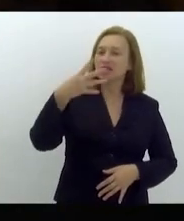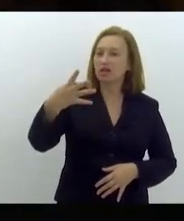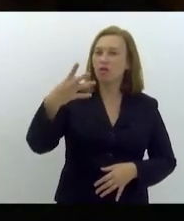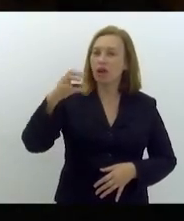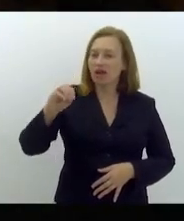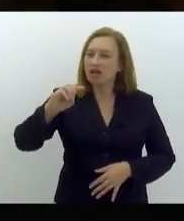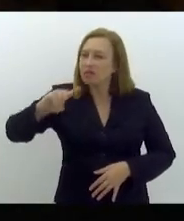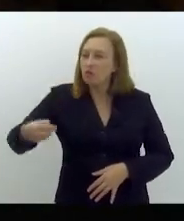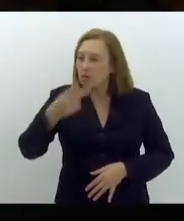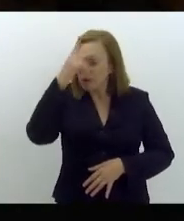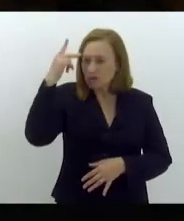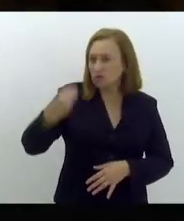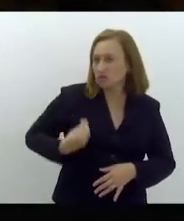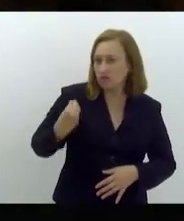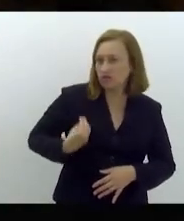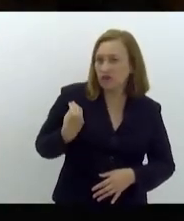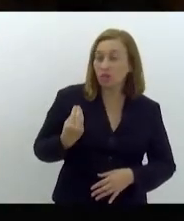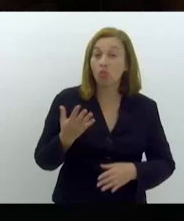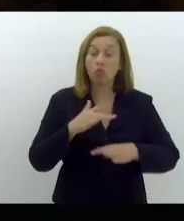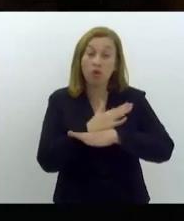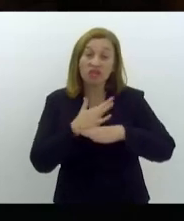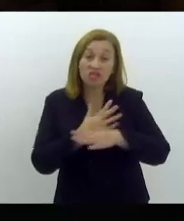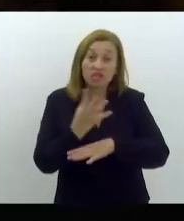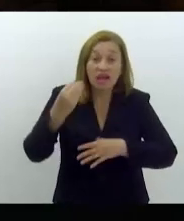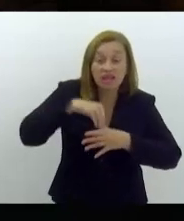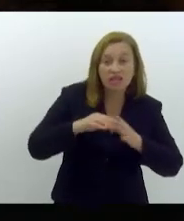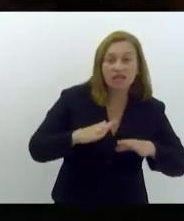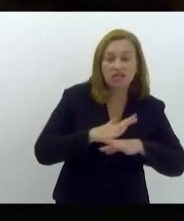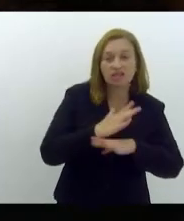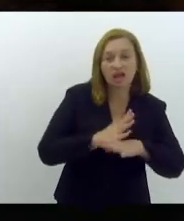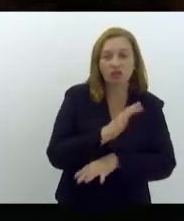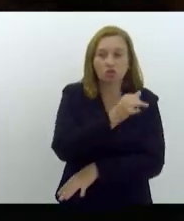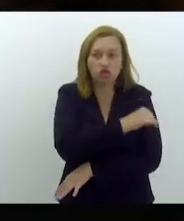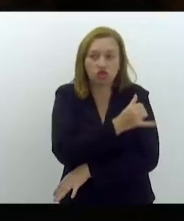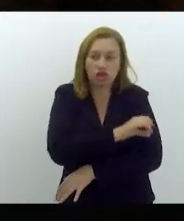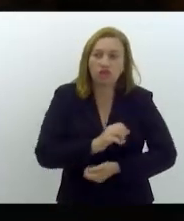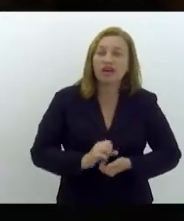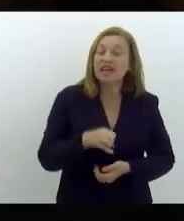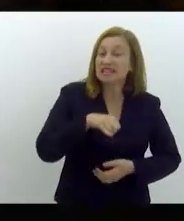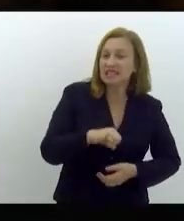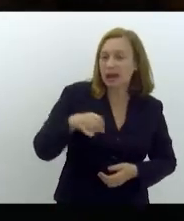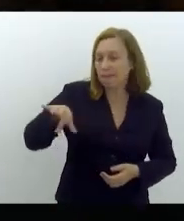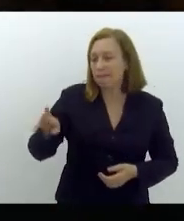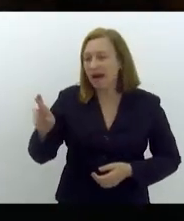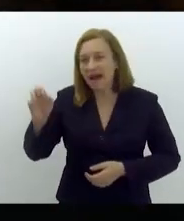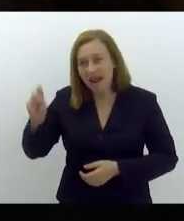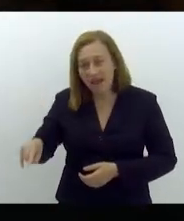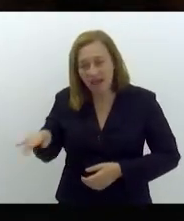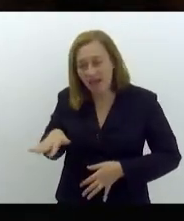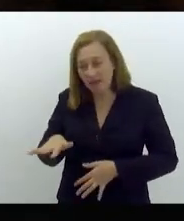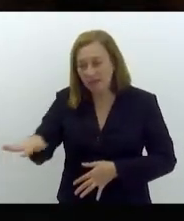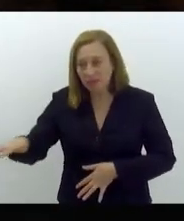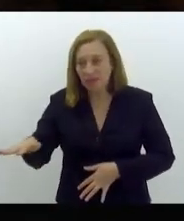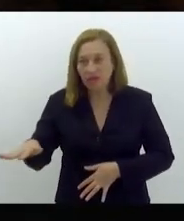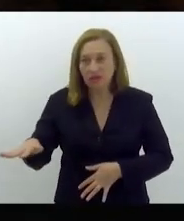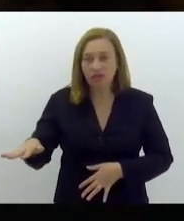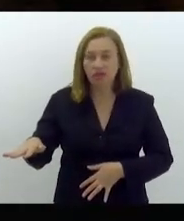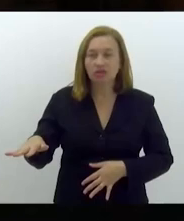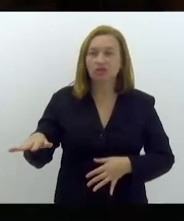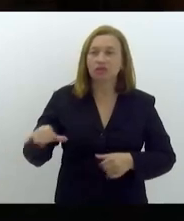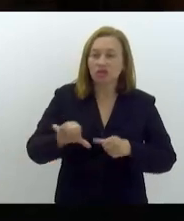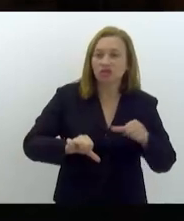habitantes é uma cidade dentro da cidade do Rio de Janeiro se a maré fosse uma cidade